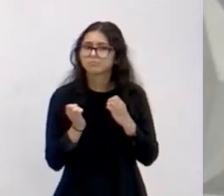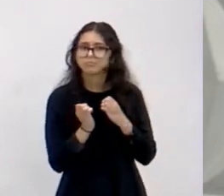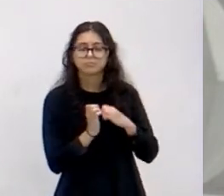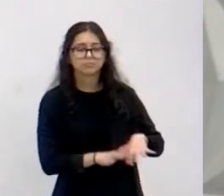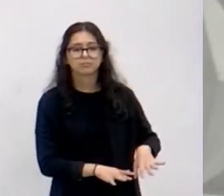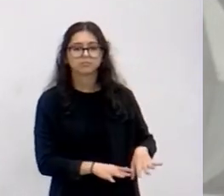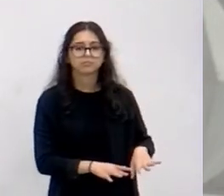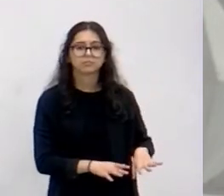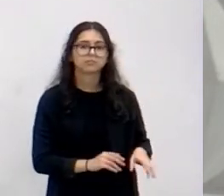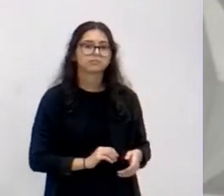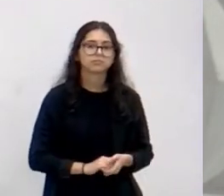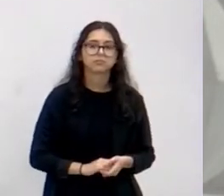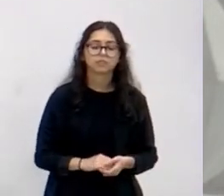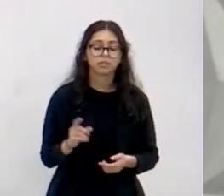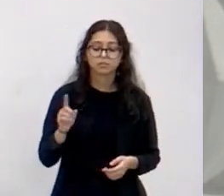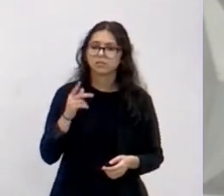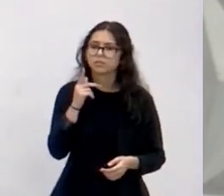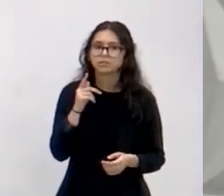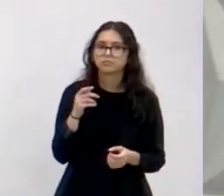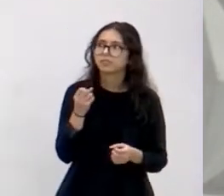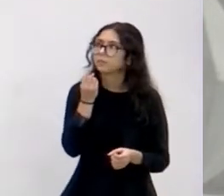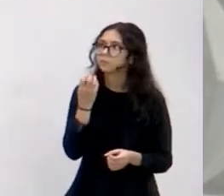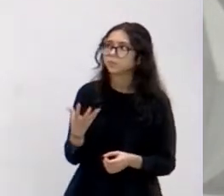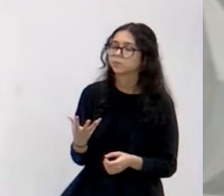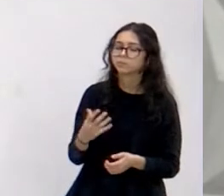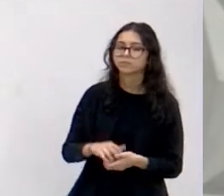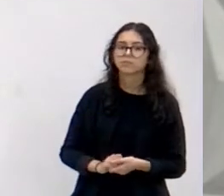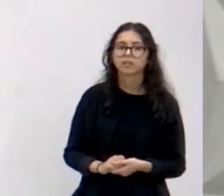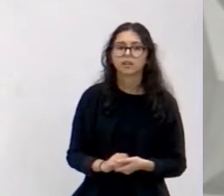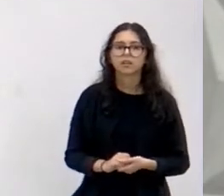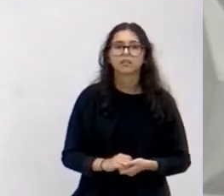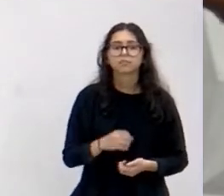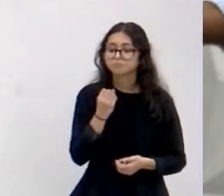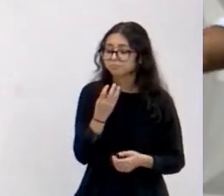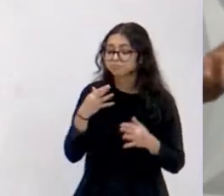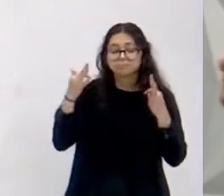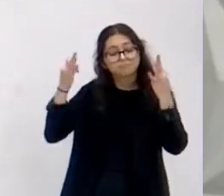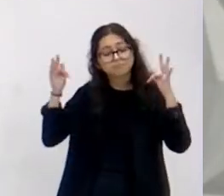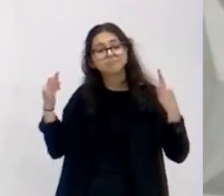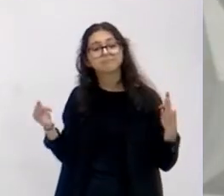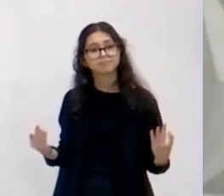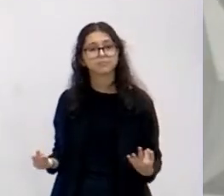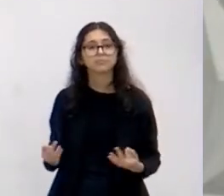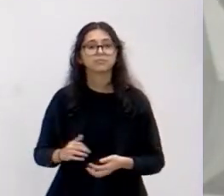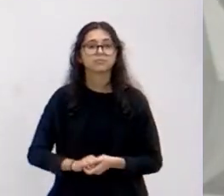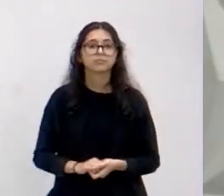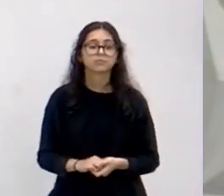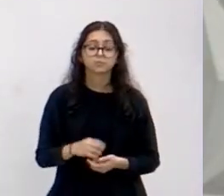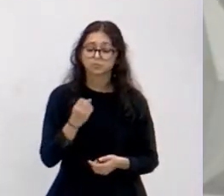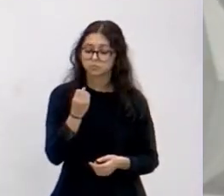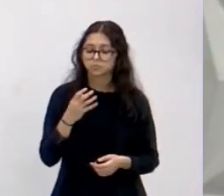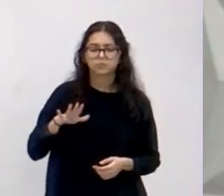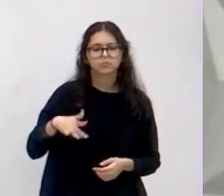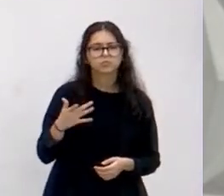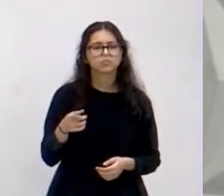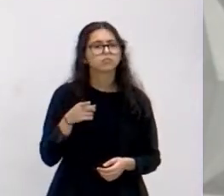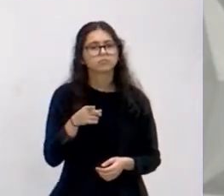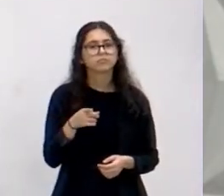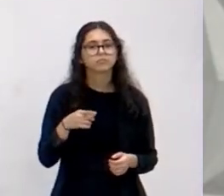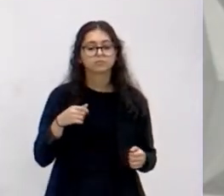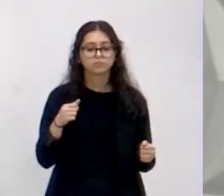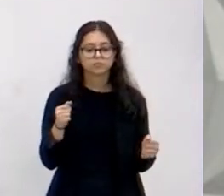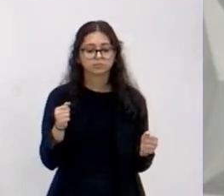você não está dizendo que tá bom bom é outra coisa bom esse é motivo de felicidade sabe é bom é quando você está numa